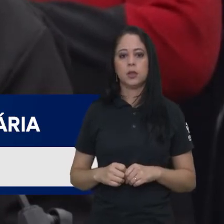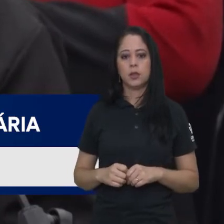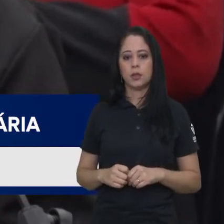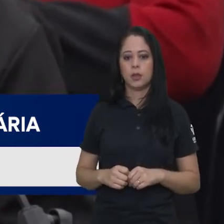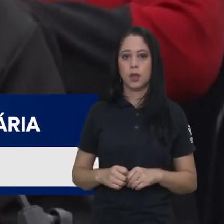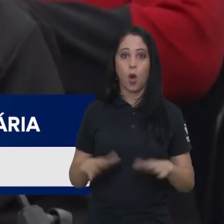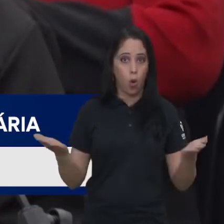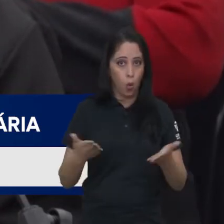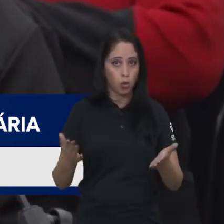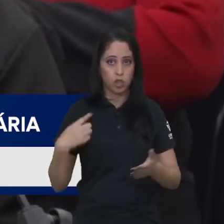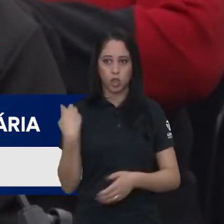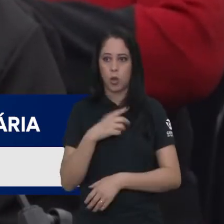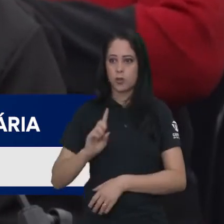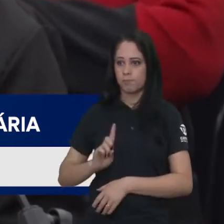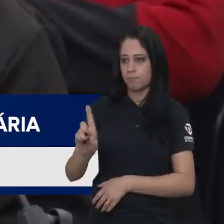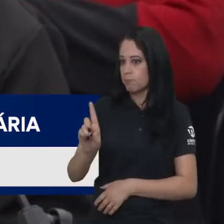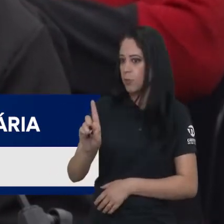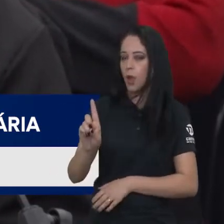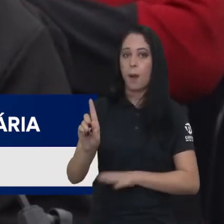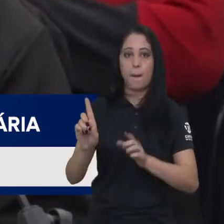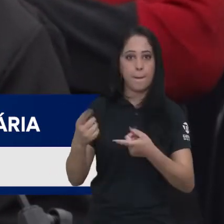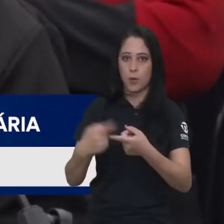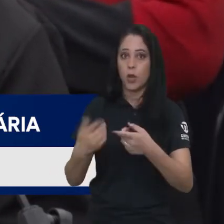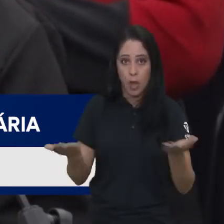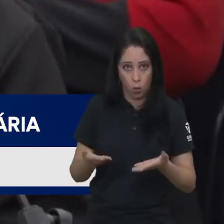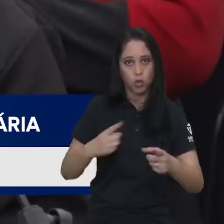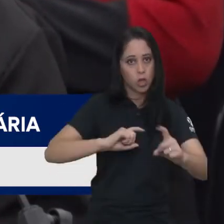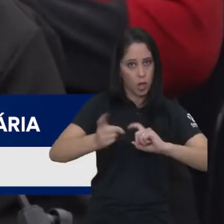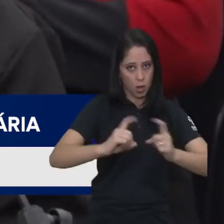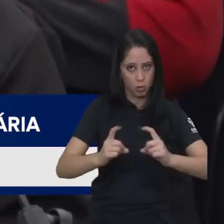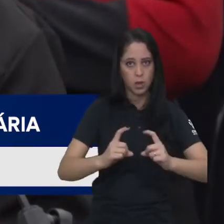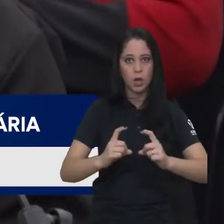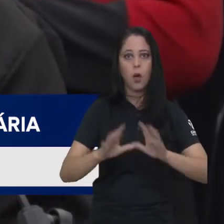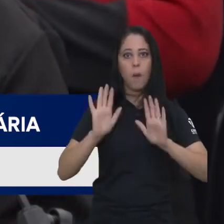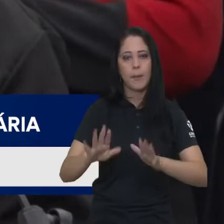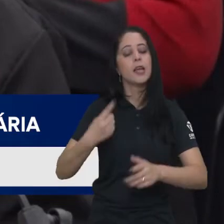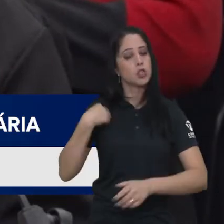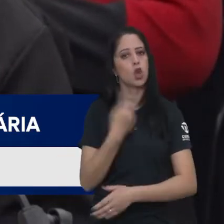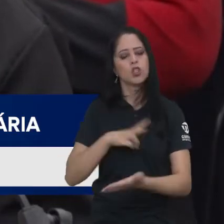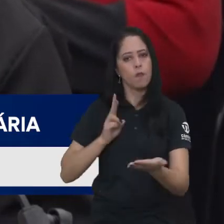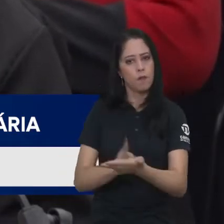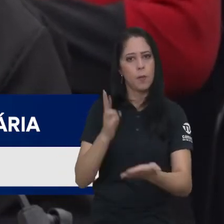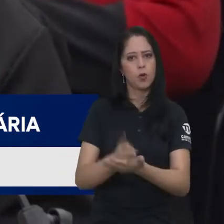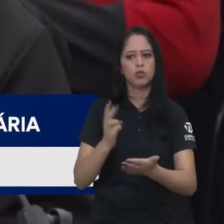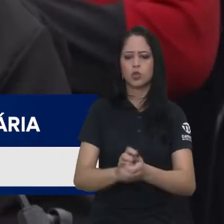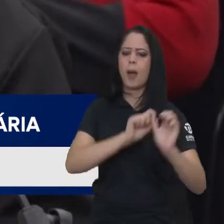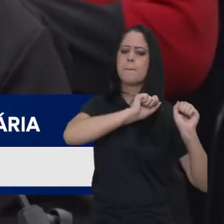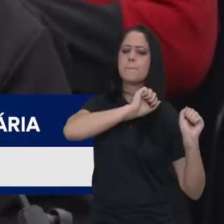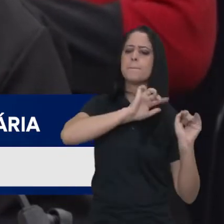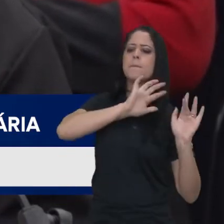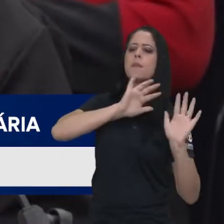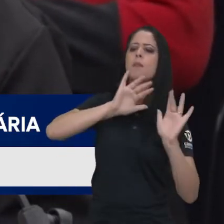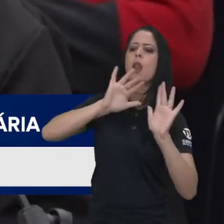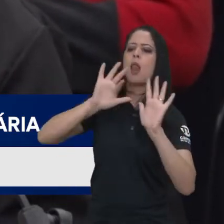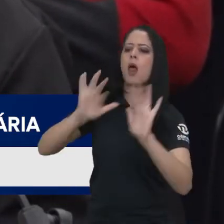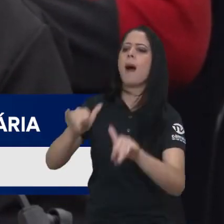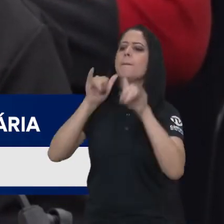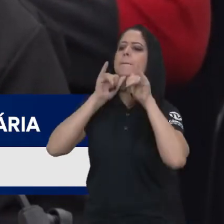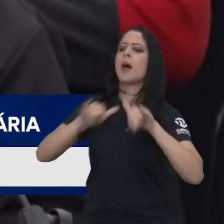por causa desse evento aqui. E nós vamos fazer com que essa comissão ela dê um feedback